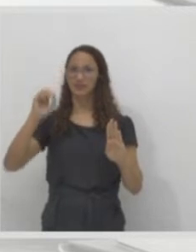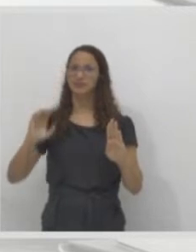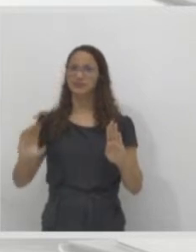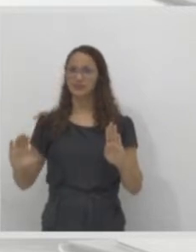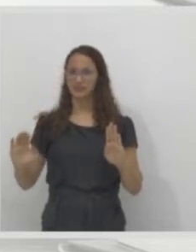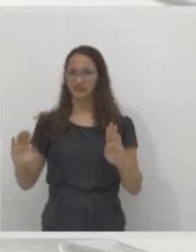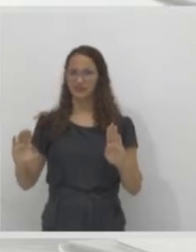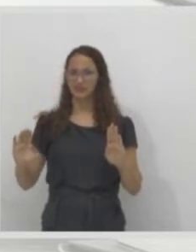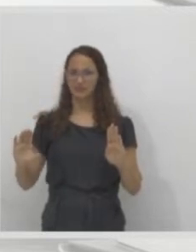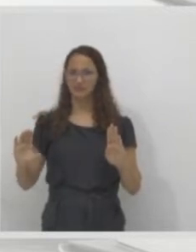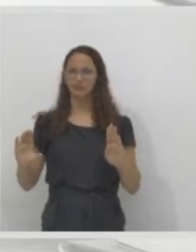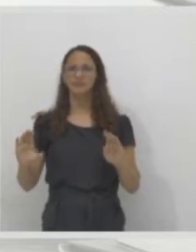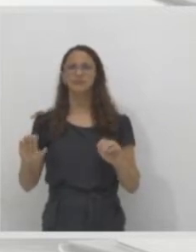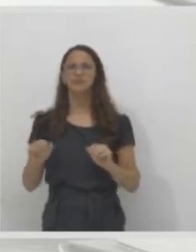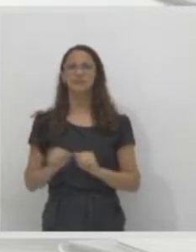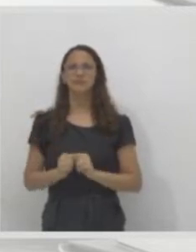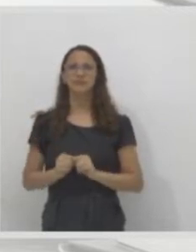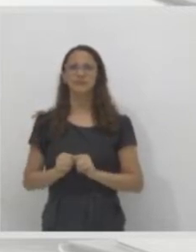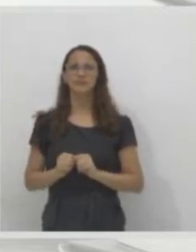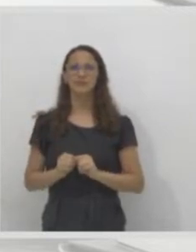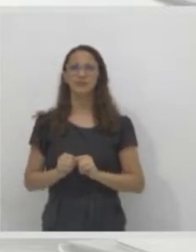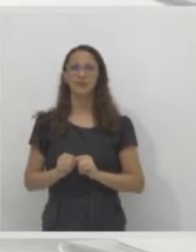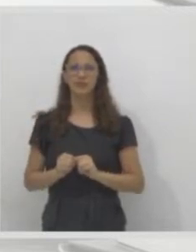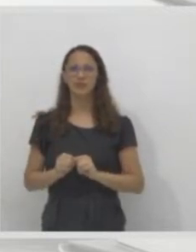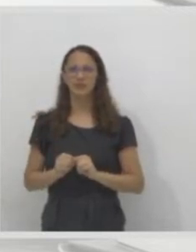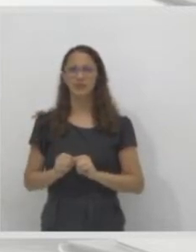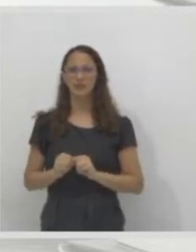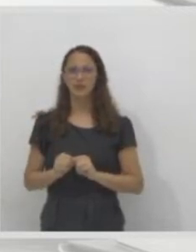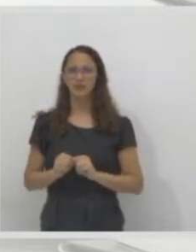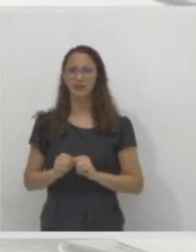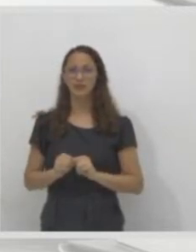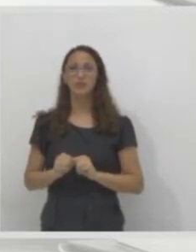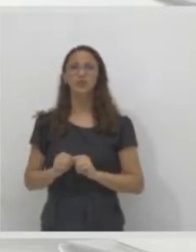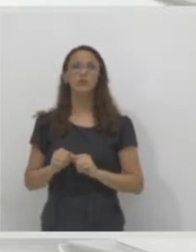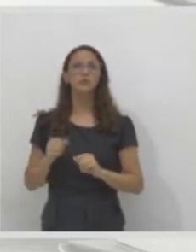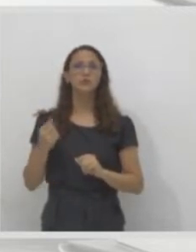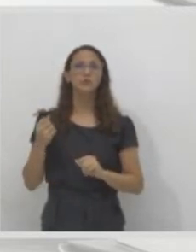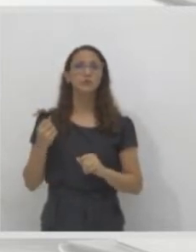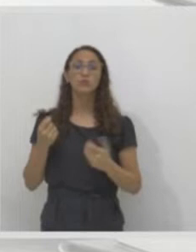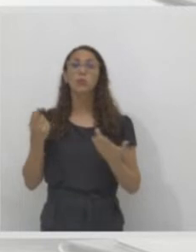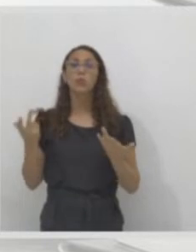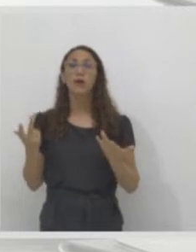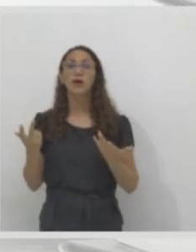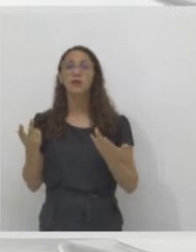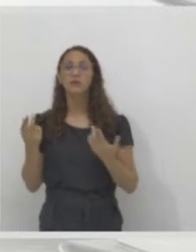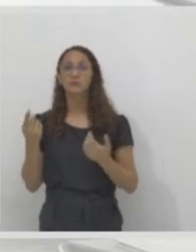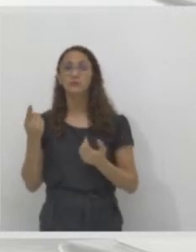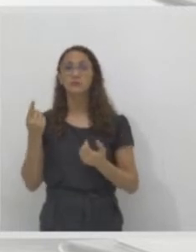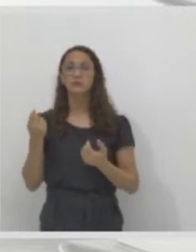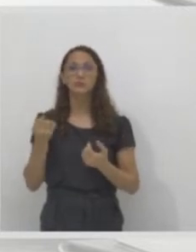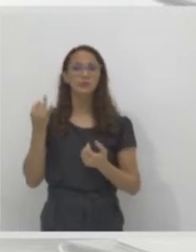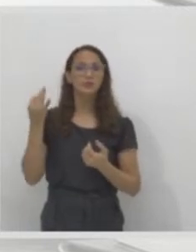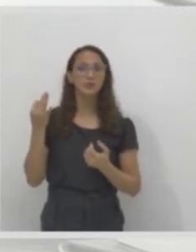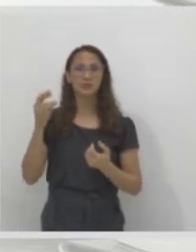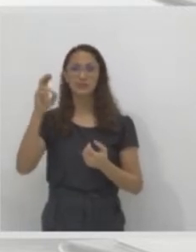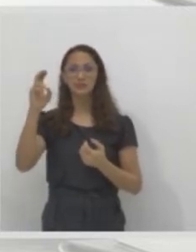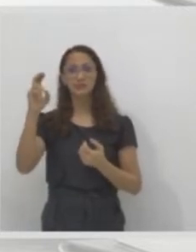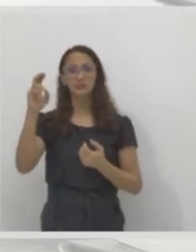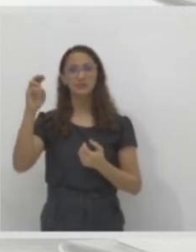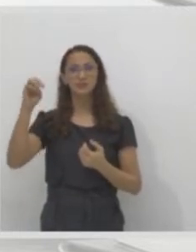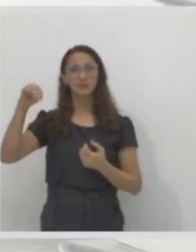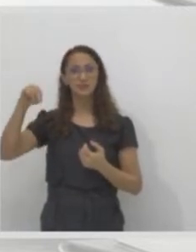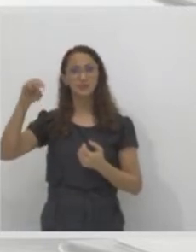na imagem são iguais e equivalem a quantos? 5 centímetros. Observem